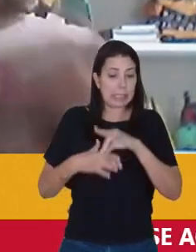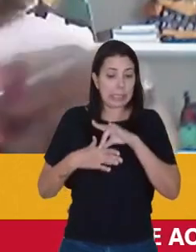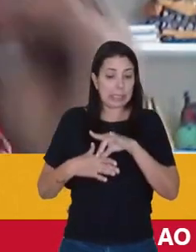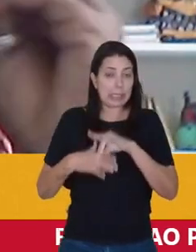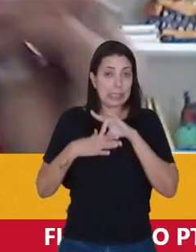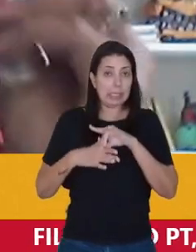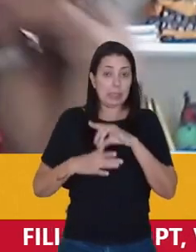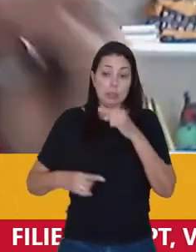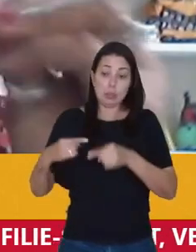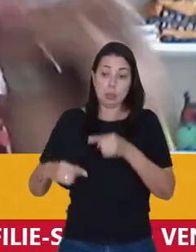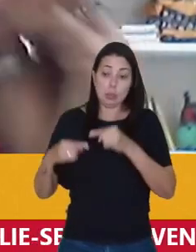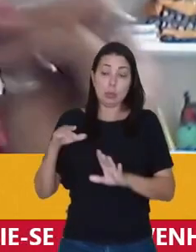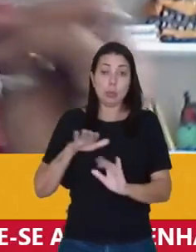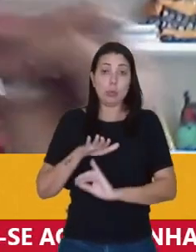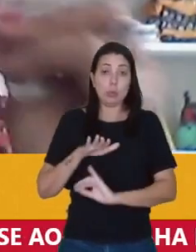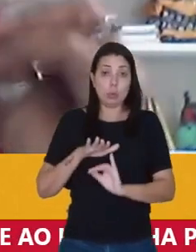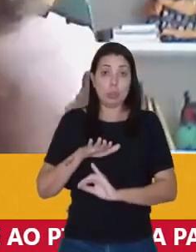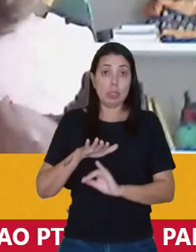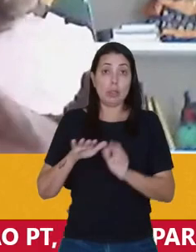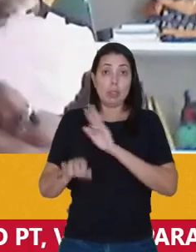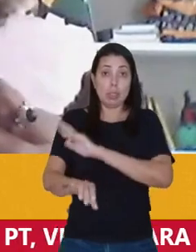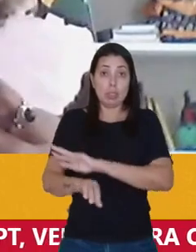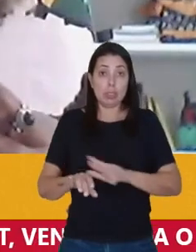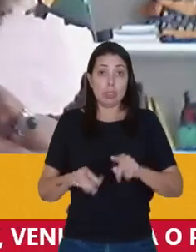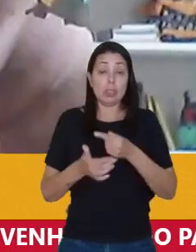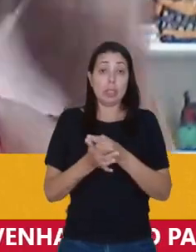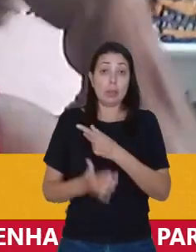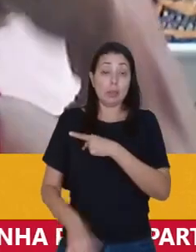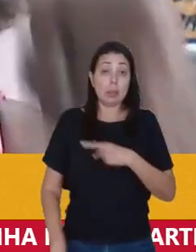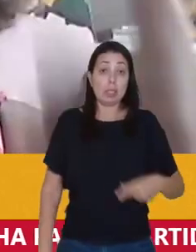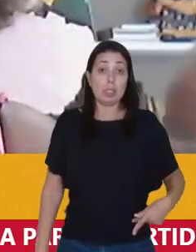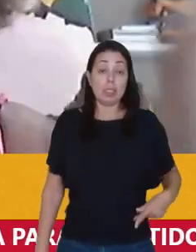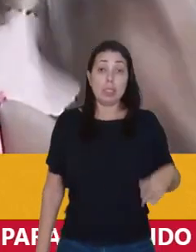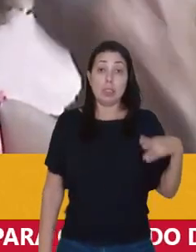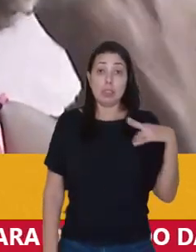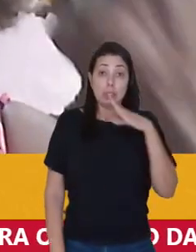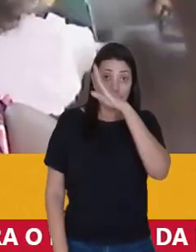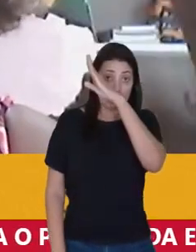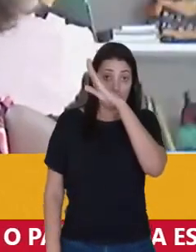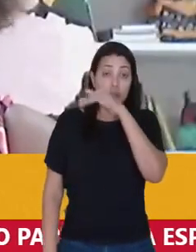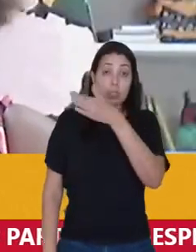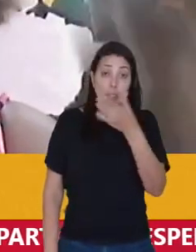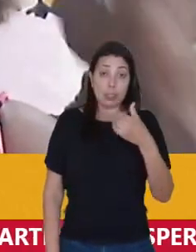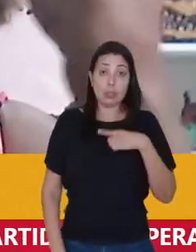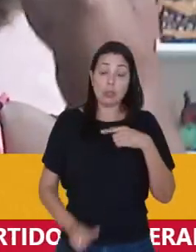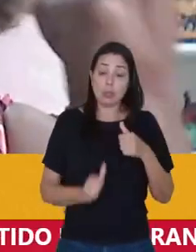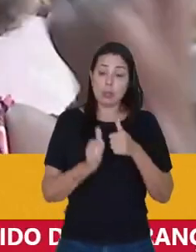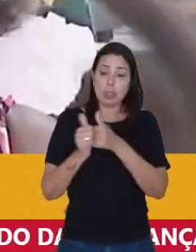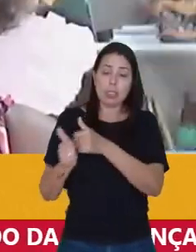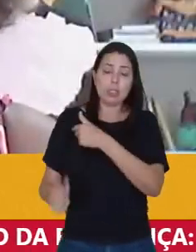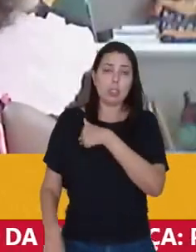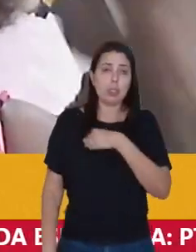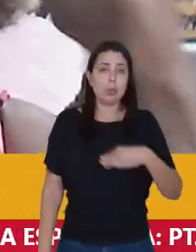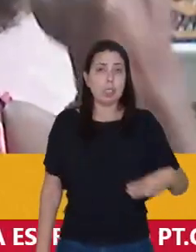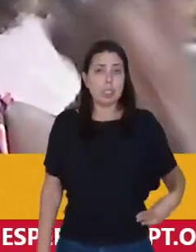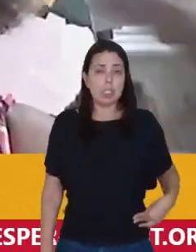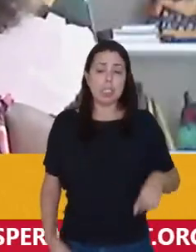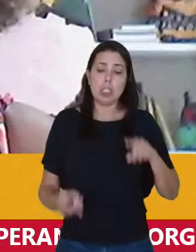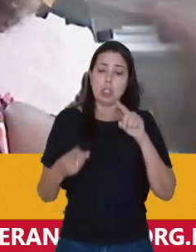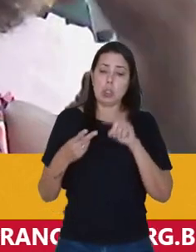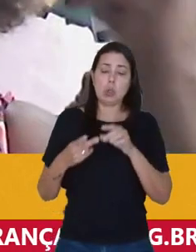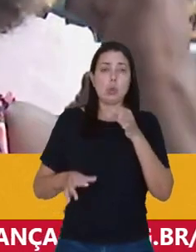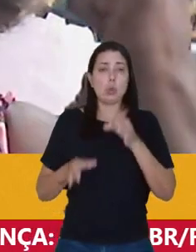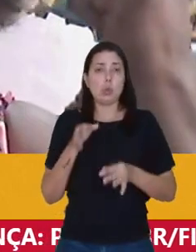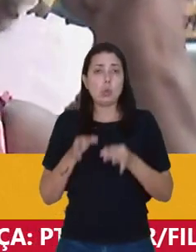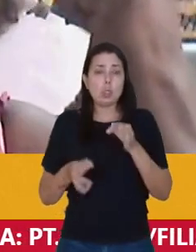lidera os discursos institucionais racistas é o presidente da República, seguido de ministros, seguido de procuradores da República, seguido de